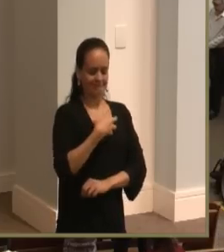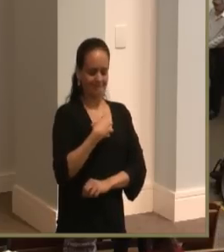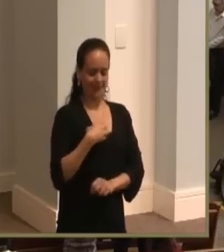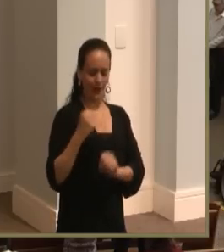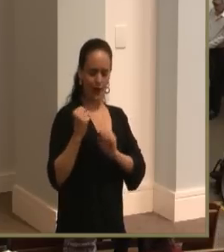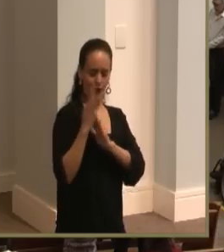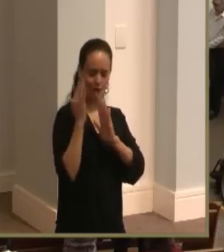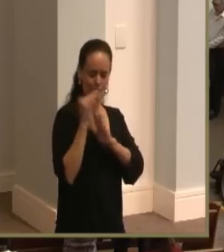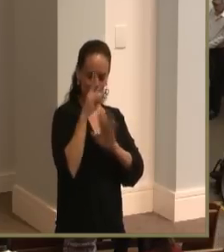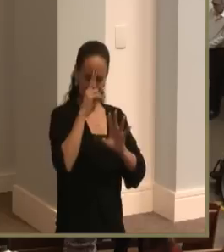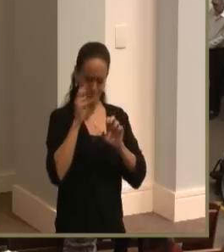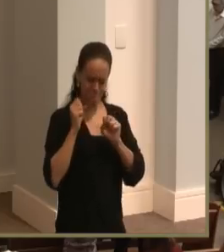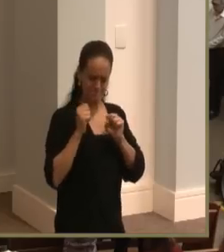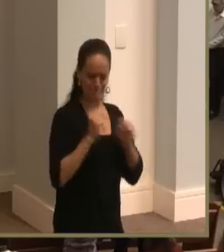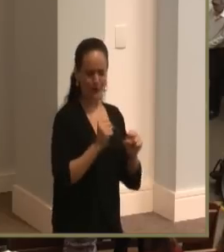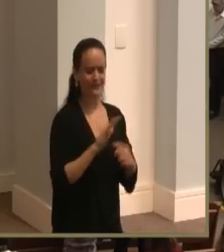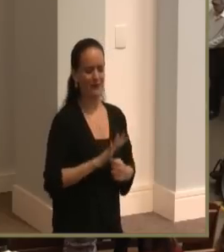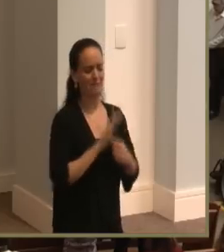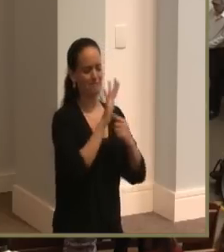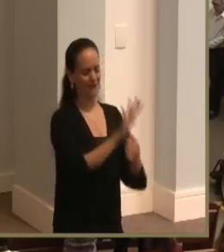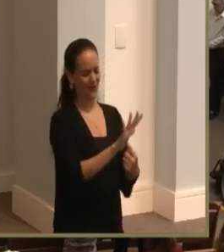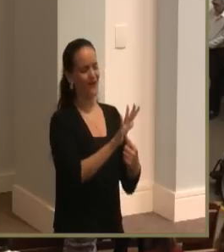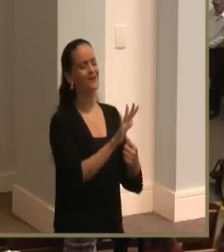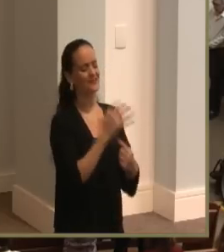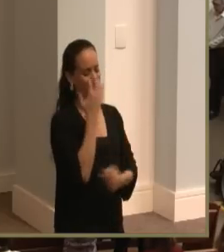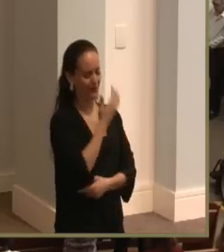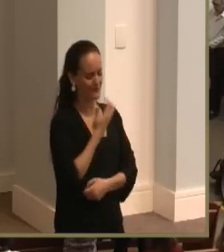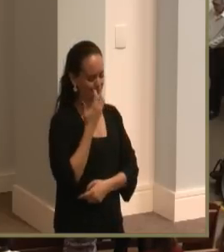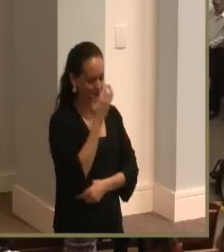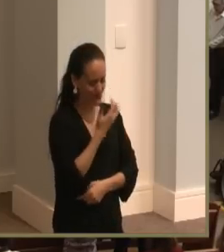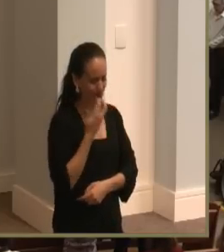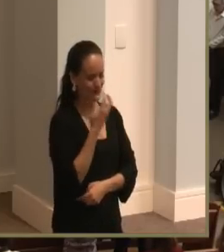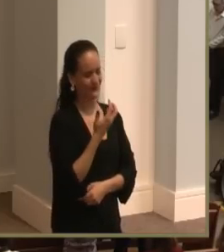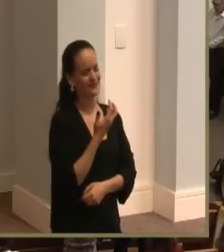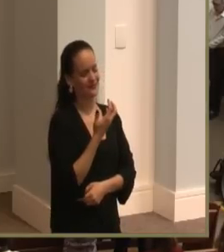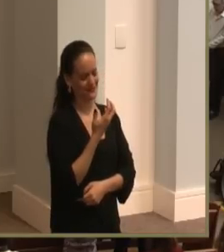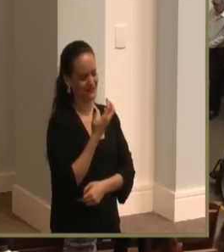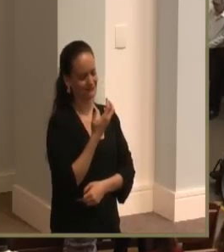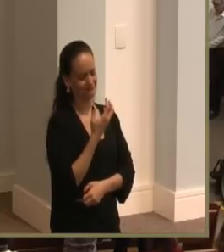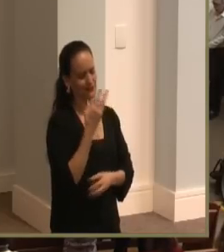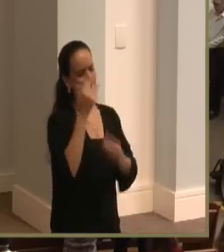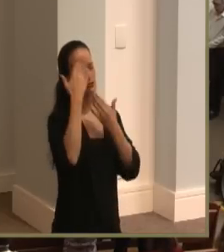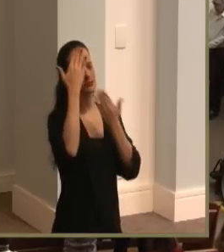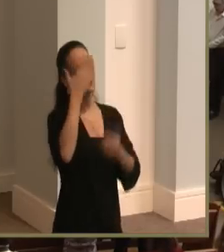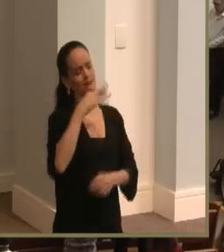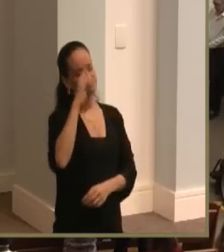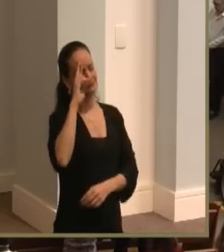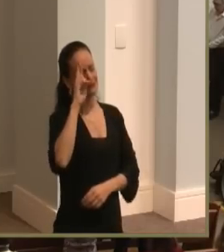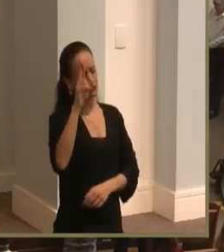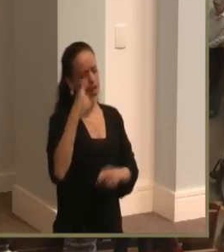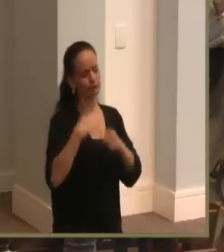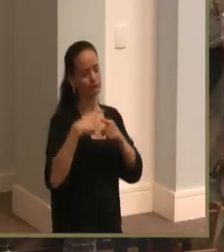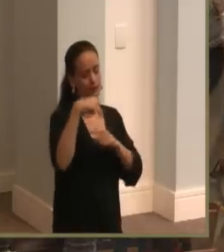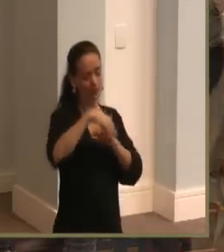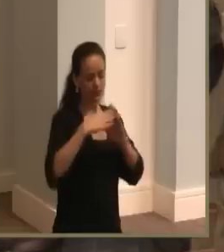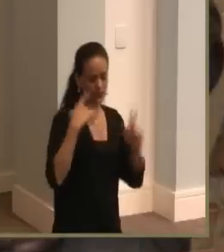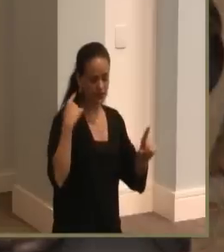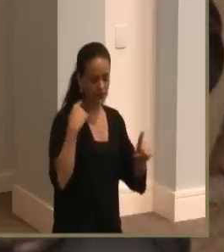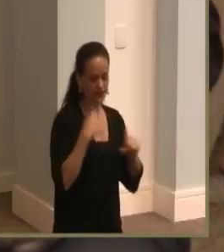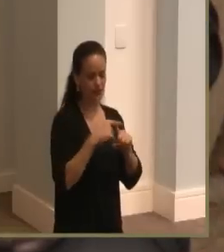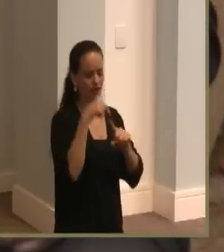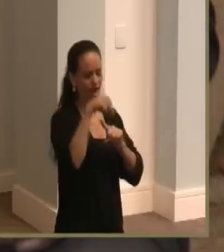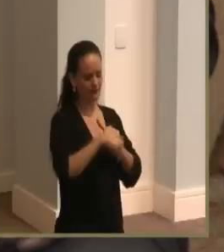o teu poder que será manifestado através da música, Senhor. Muito obrigado, Pai, pela tua igreja que neste